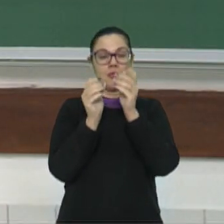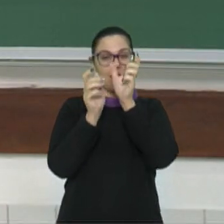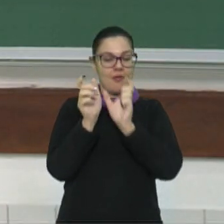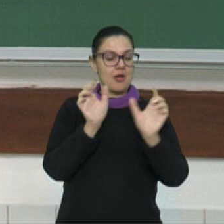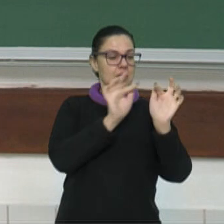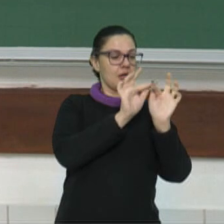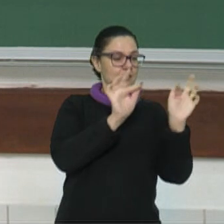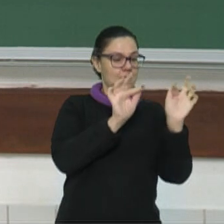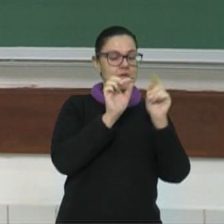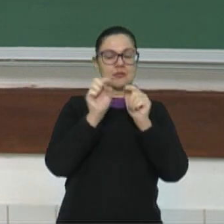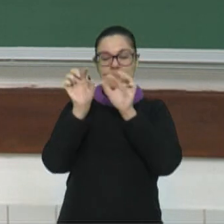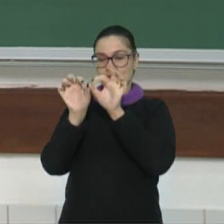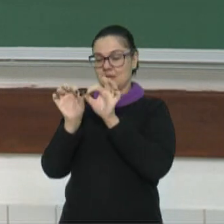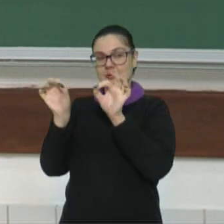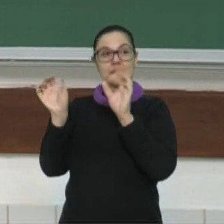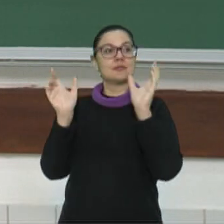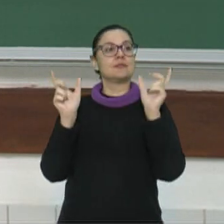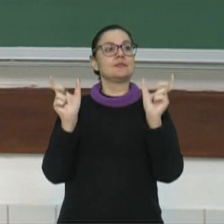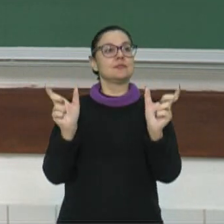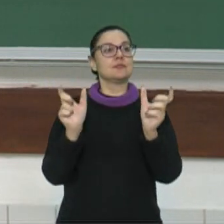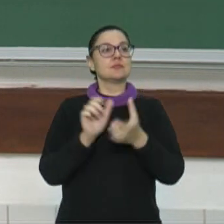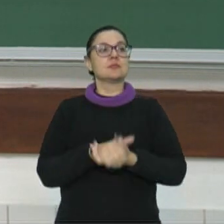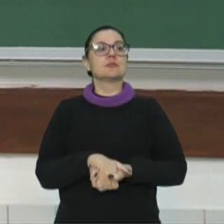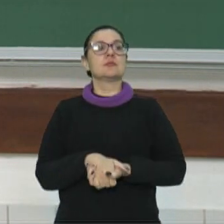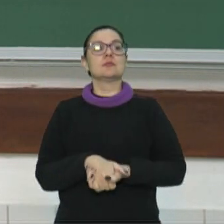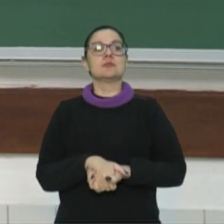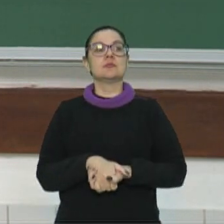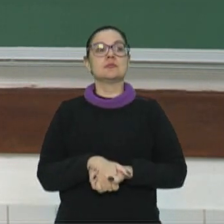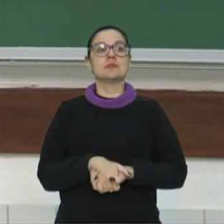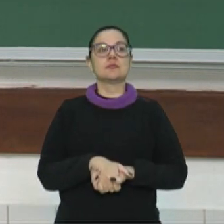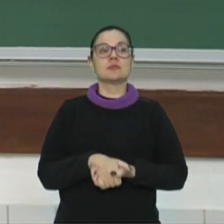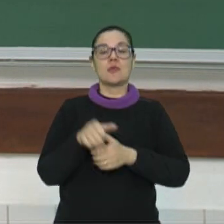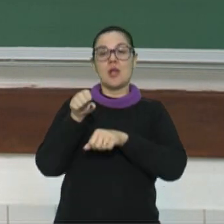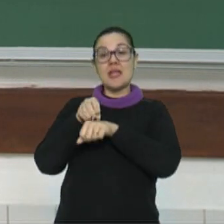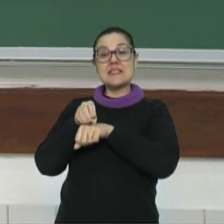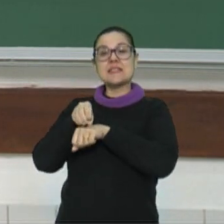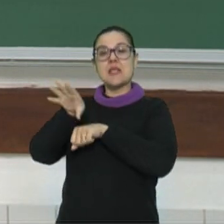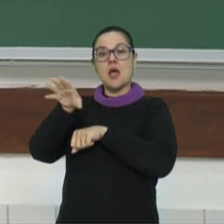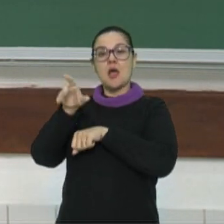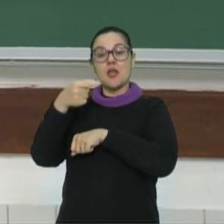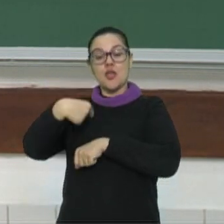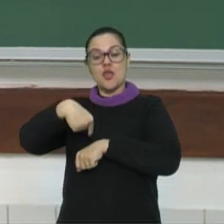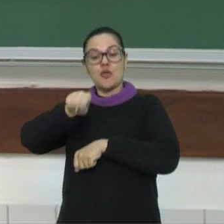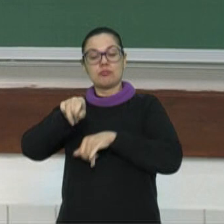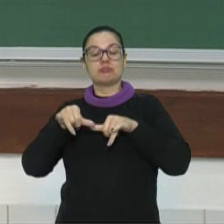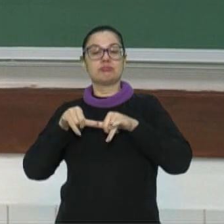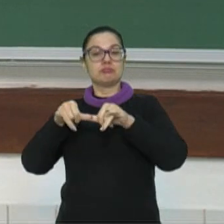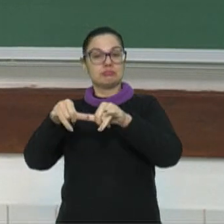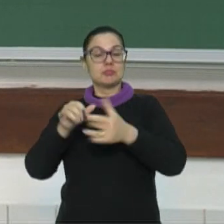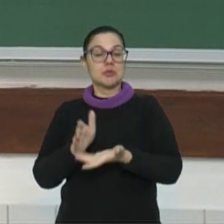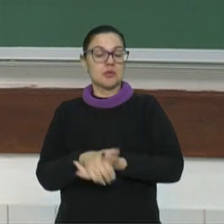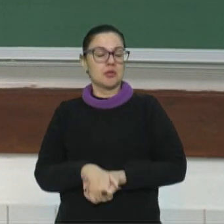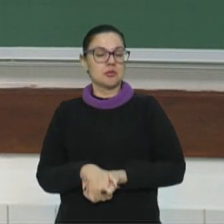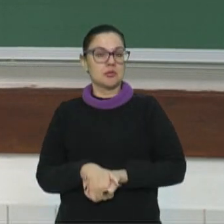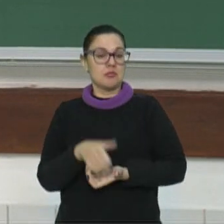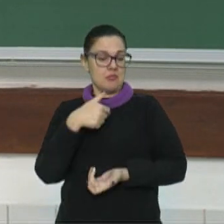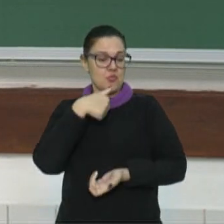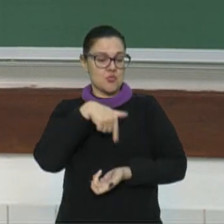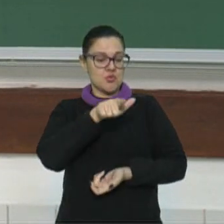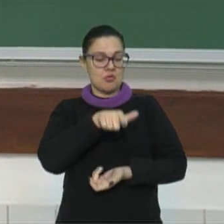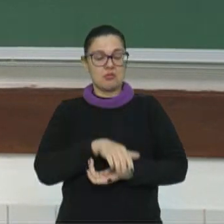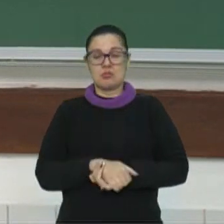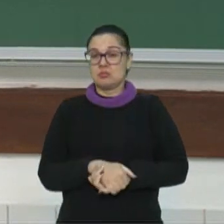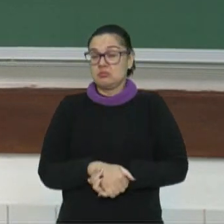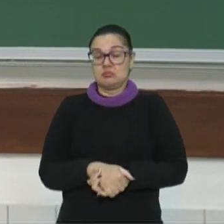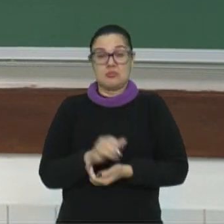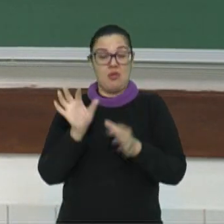independentes, né? Por exemplo, aí, saí e fui à feira. Então, veja, sair é